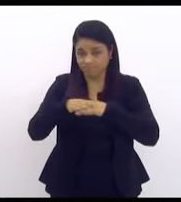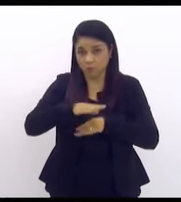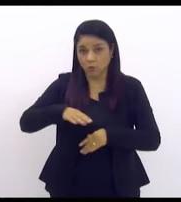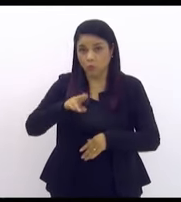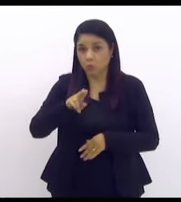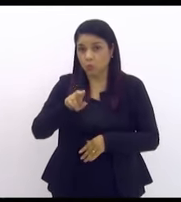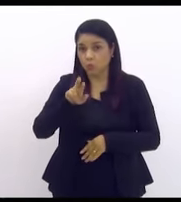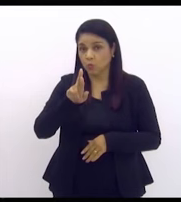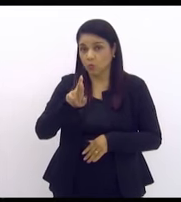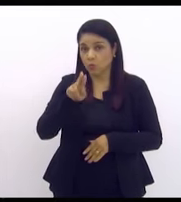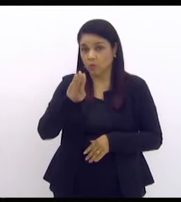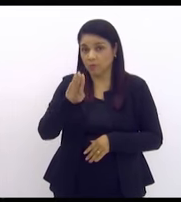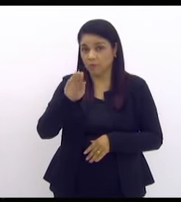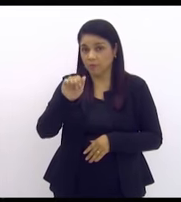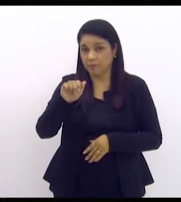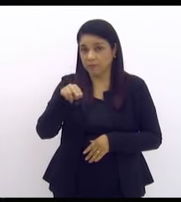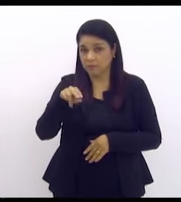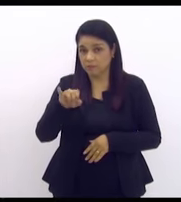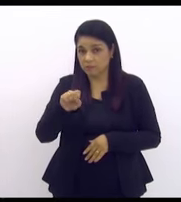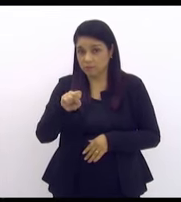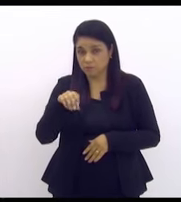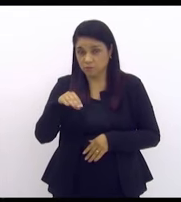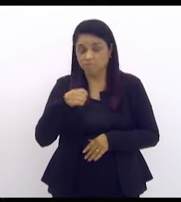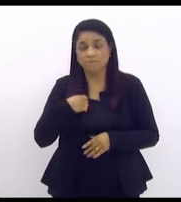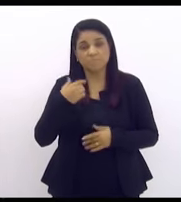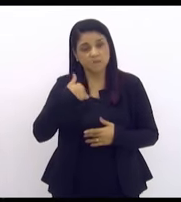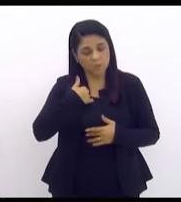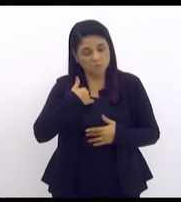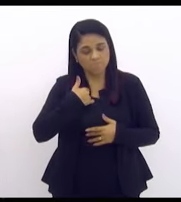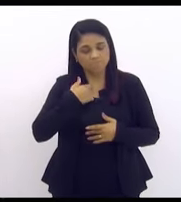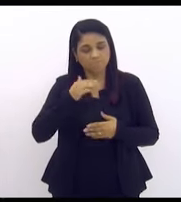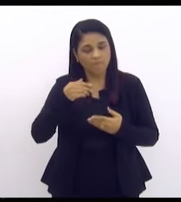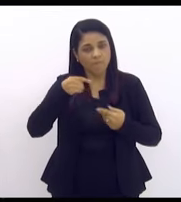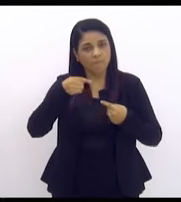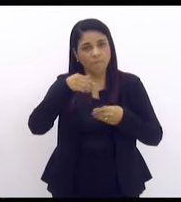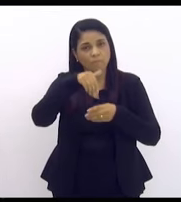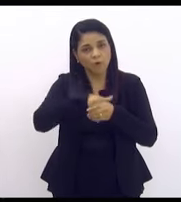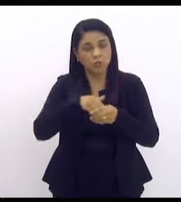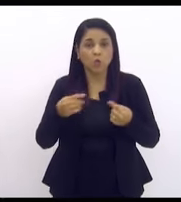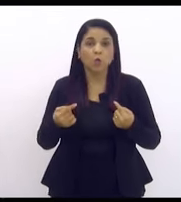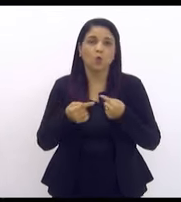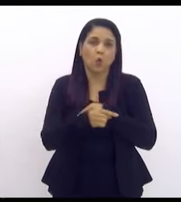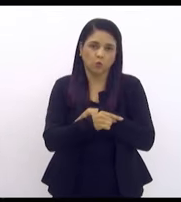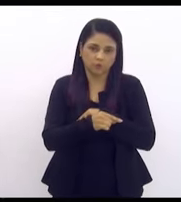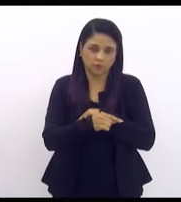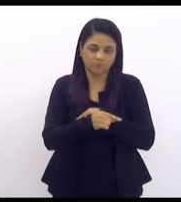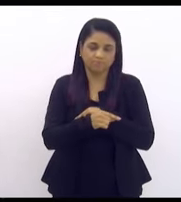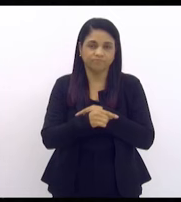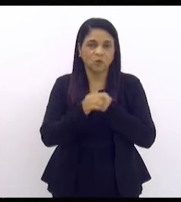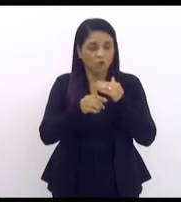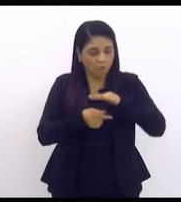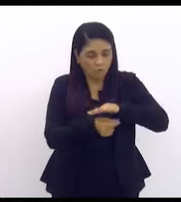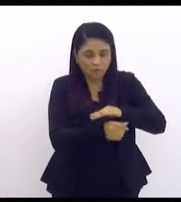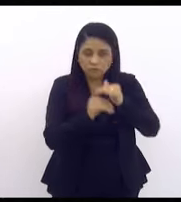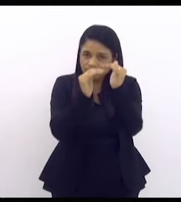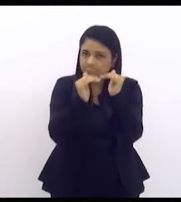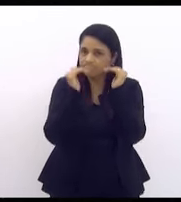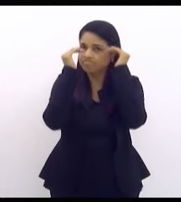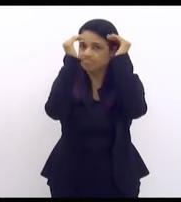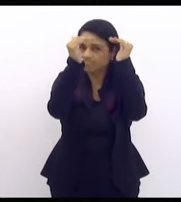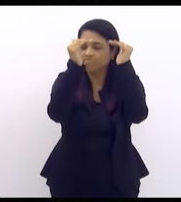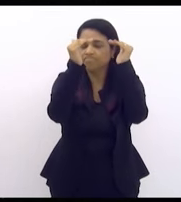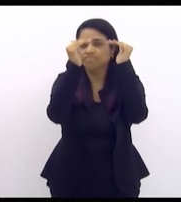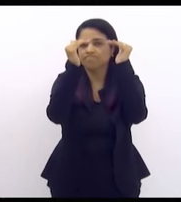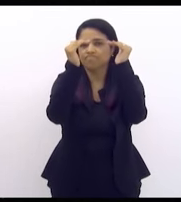que me fez efetivamente votar contra, porque eu acho que o Fundo Soberano pode ser, sim,